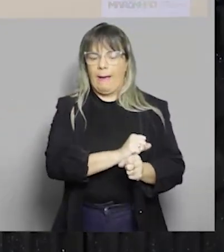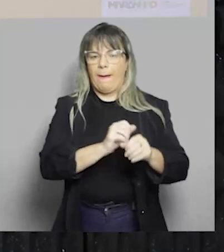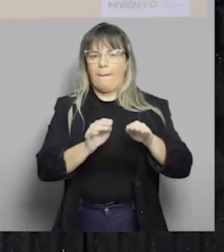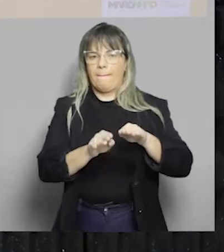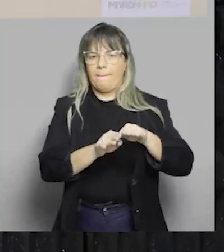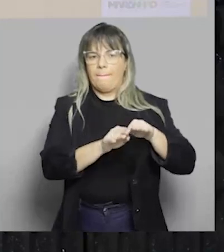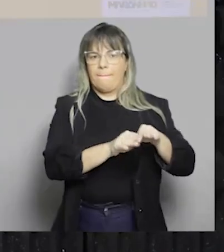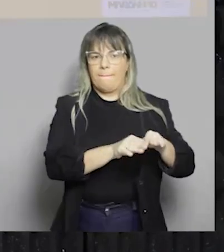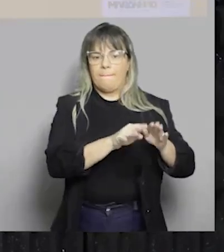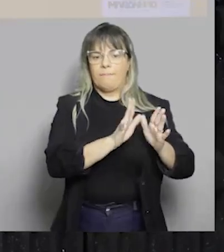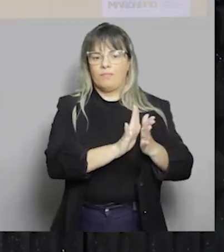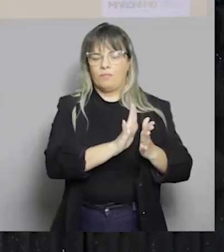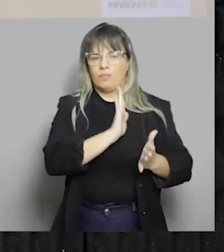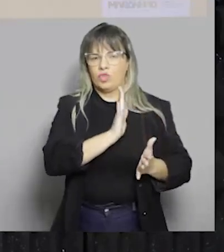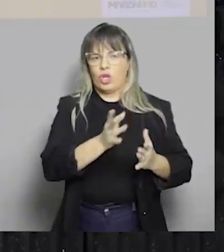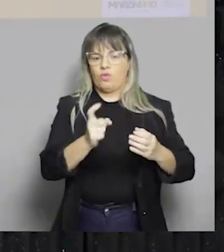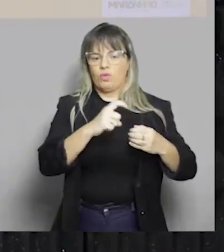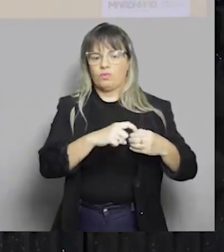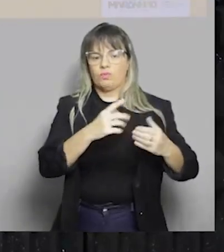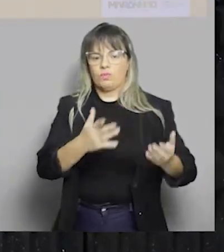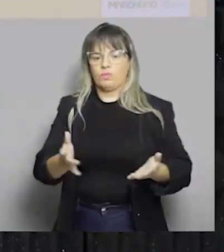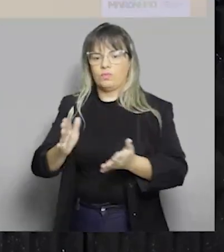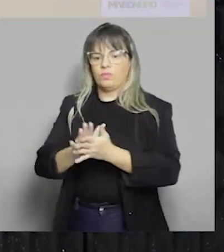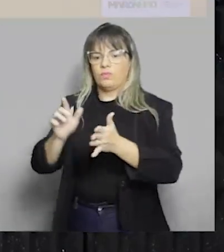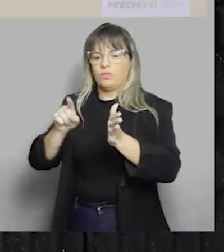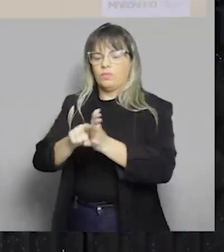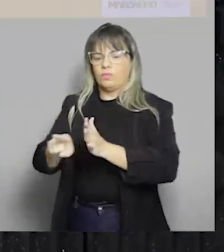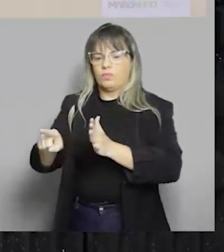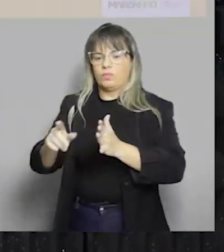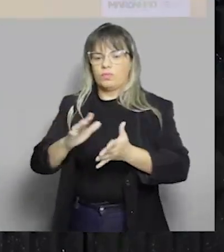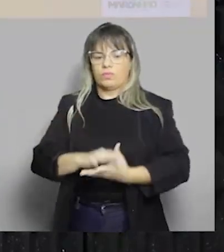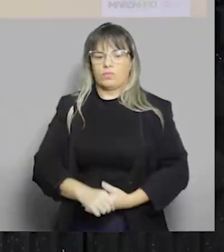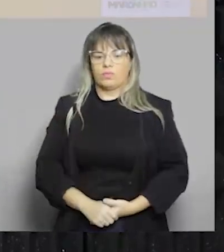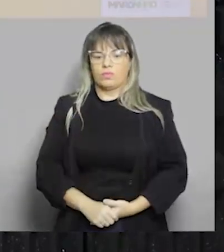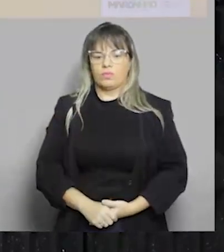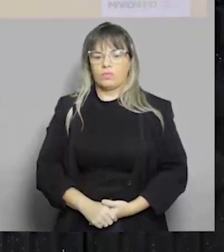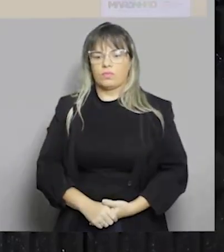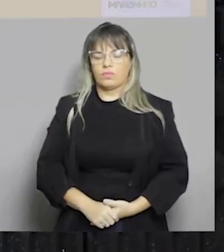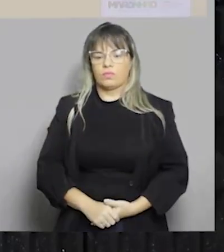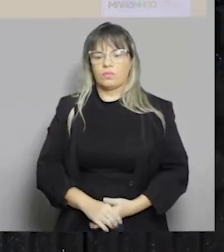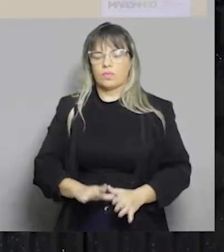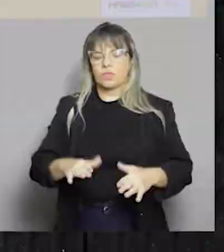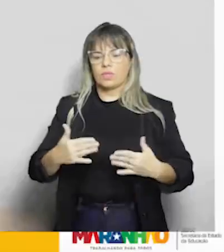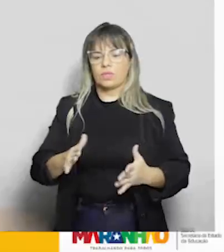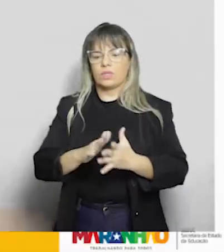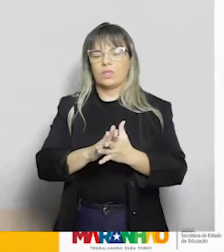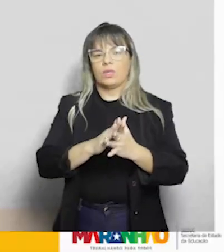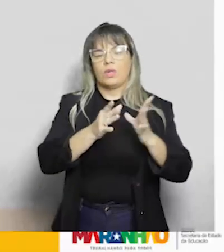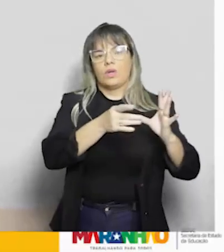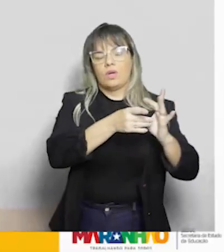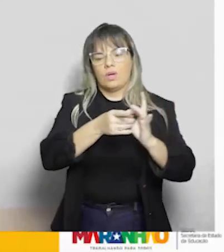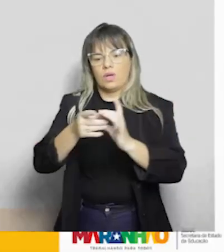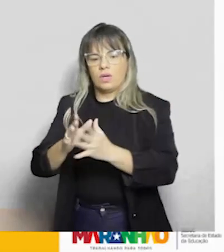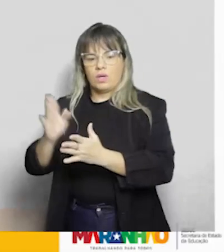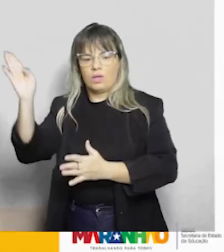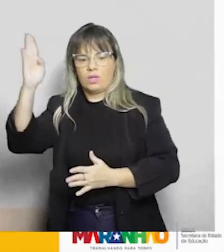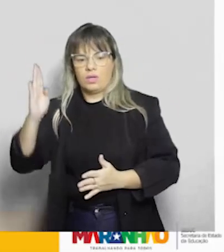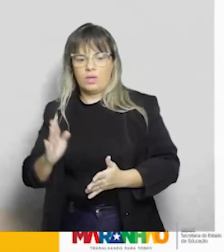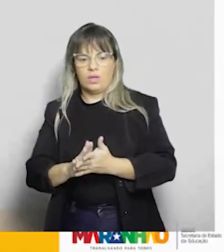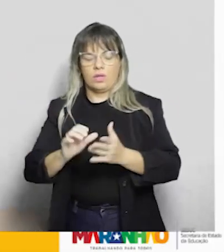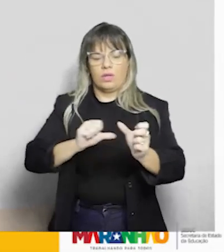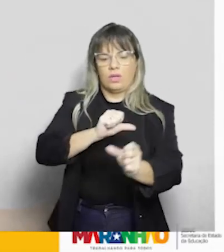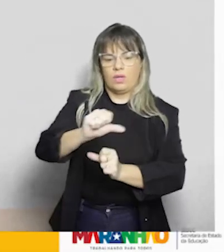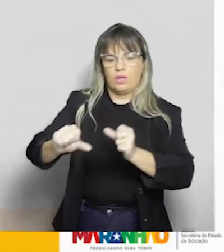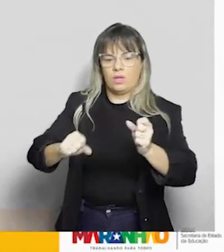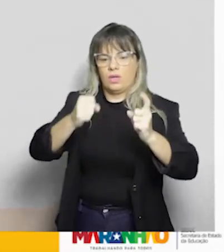volto, tá? Comando da questão me diz o seguinte, comando, pergunta. No campo brasileiro, as